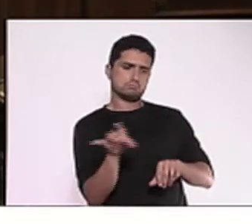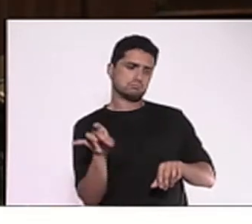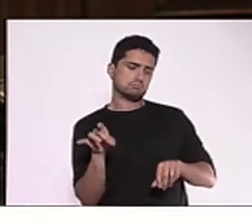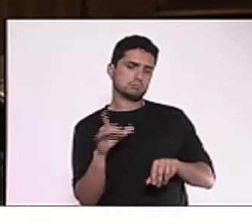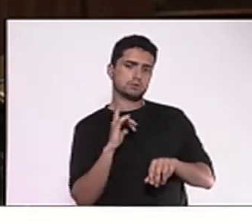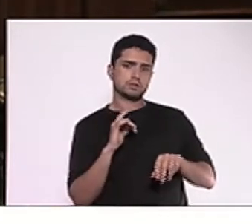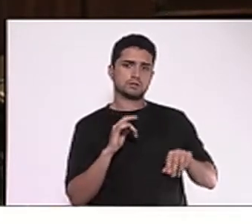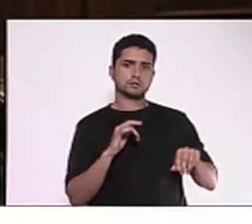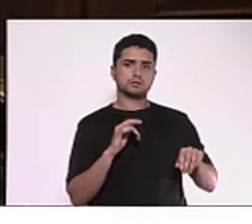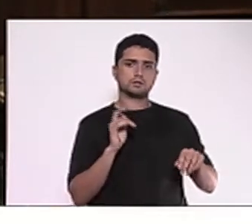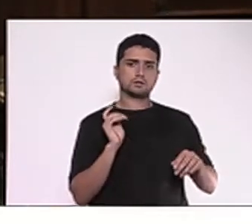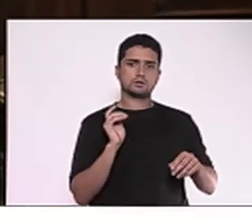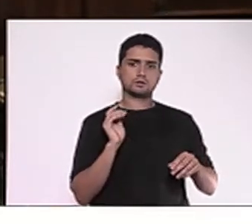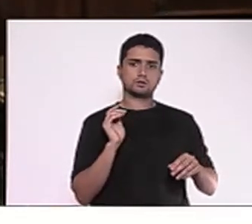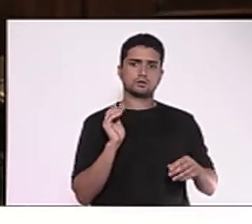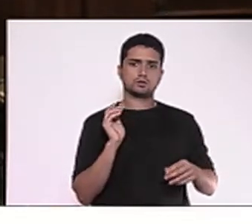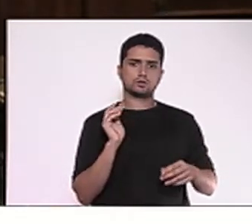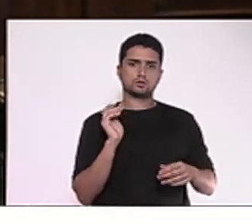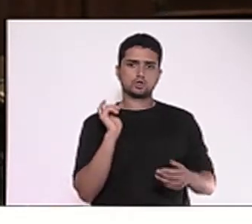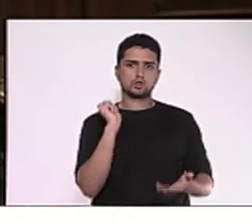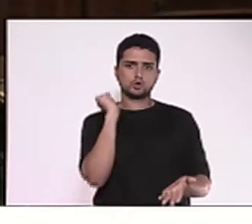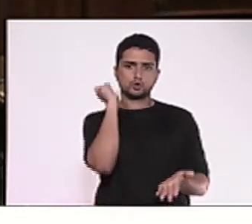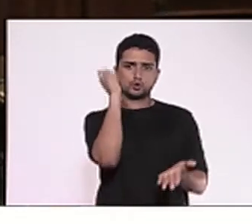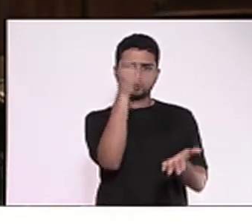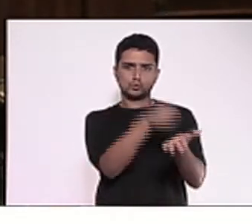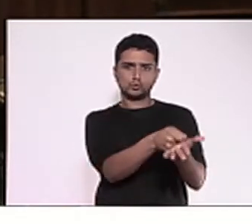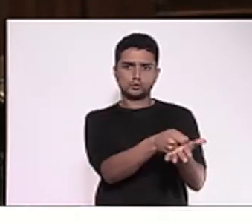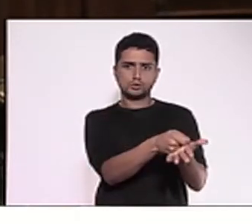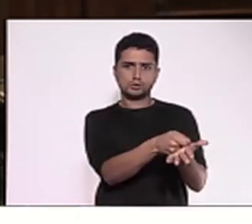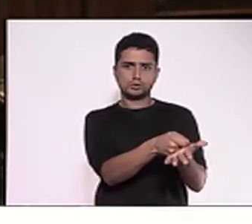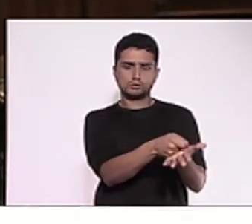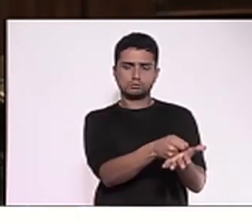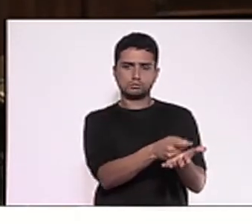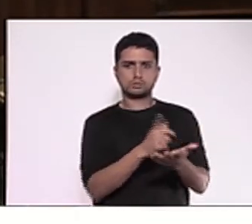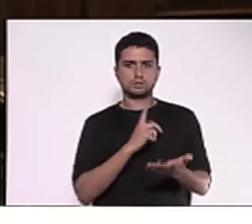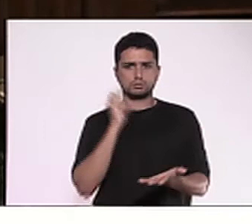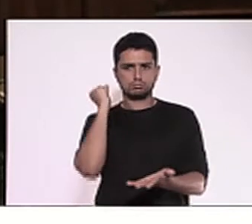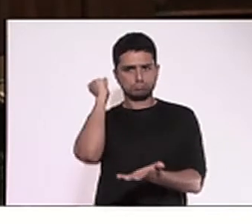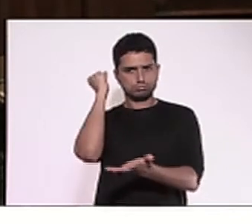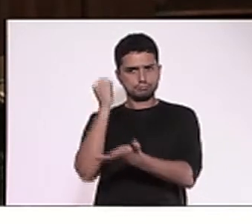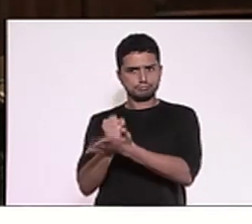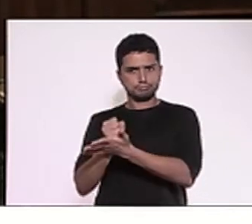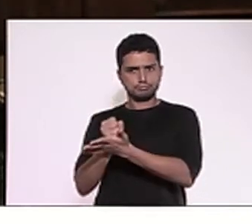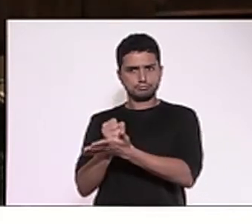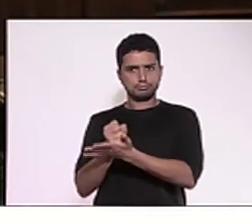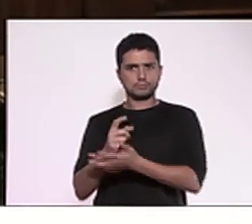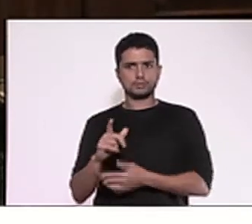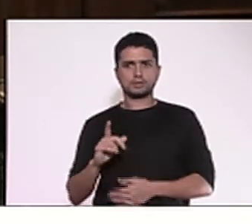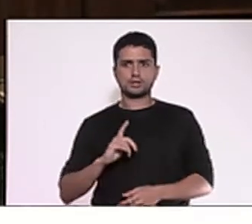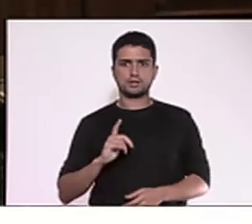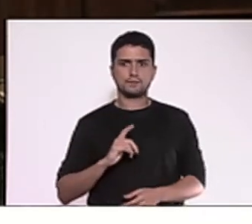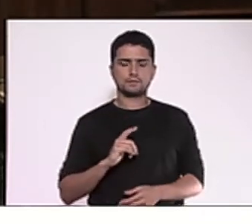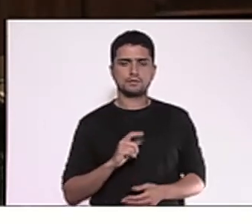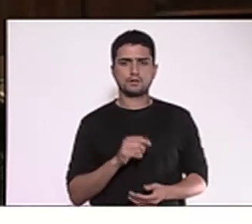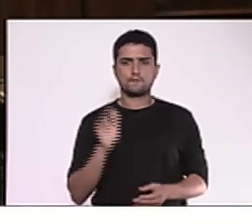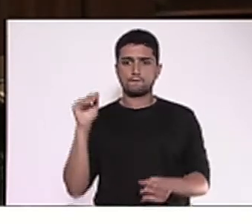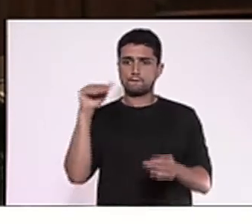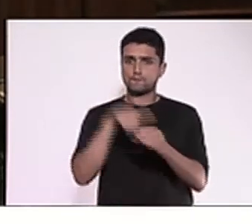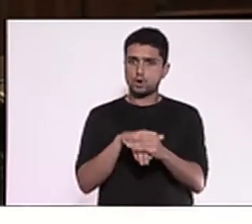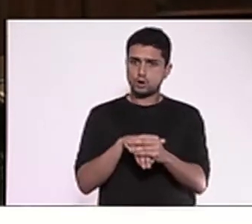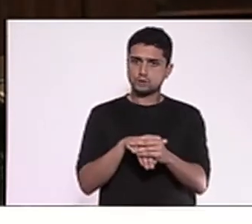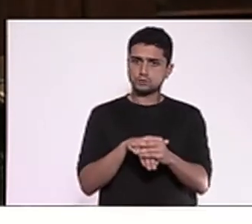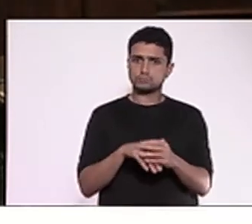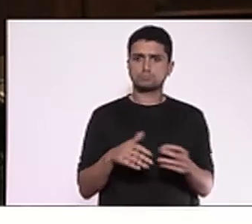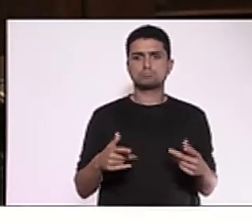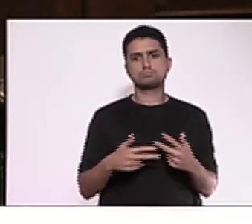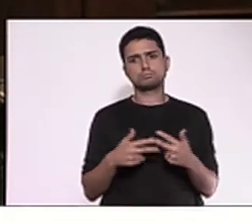os votos, como decide, como sentencia, como dirime as dúvidas que são as questões que são levadas até o poder